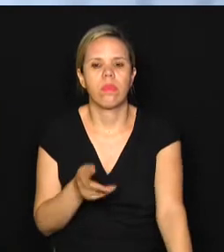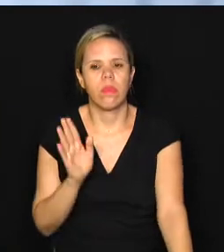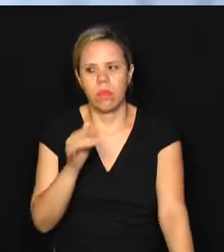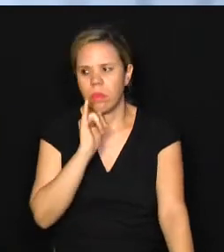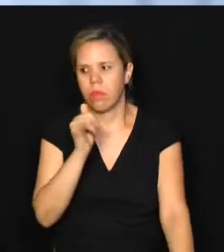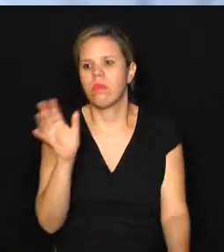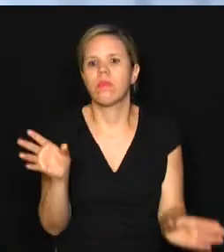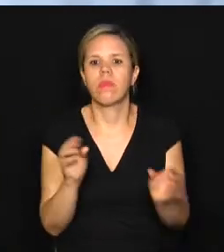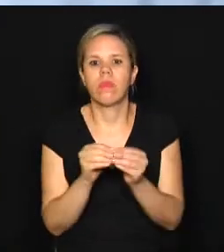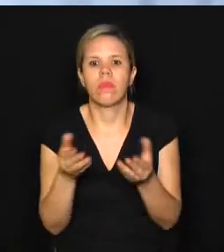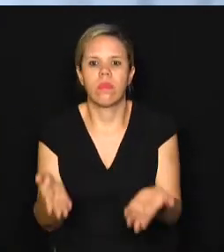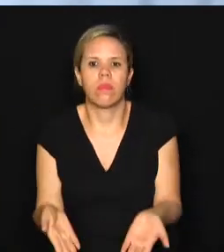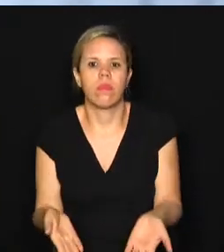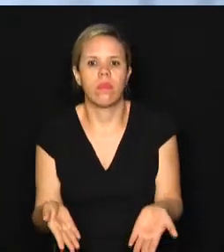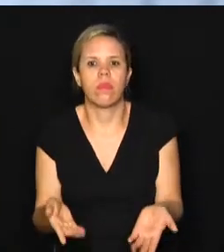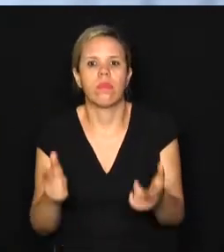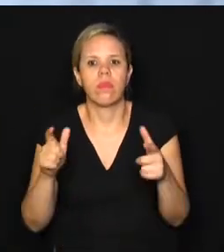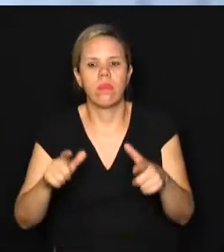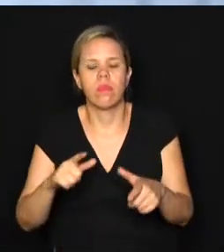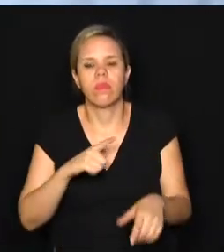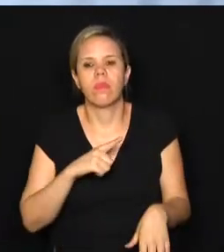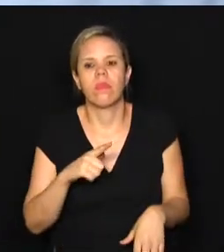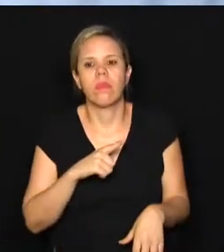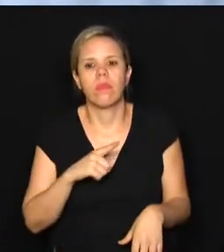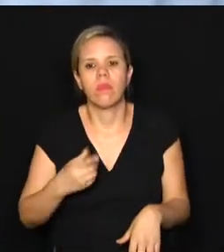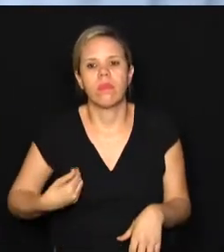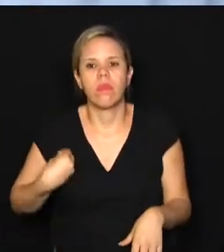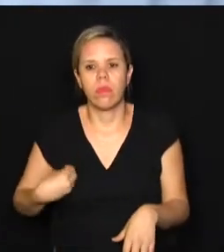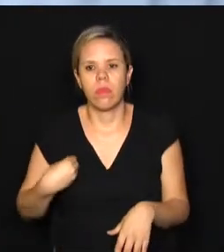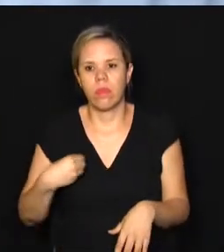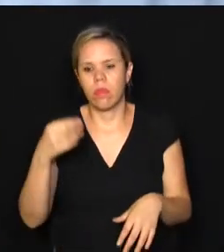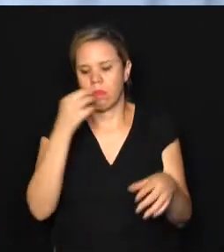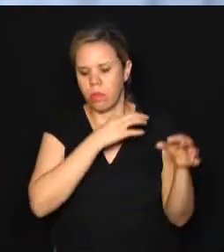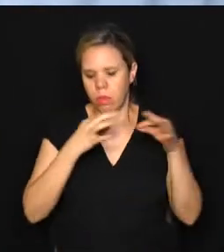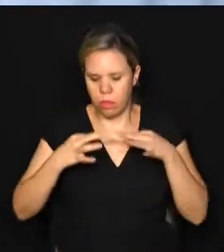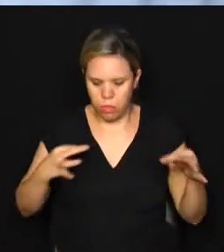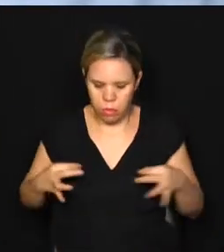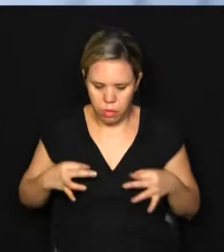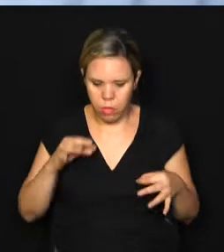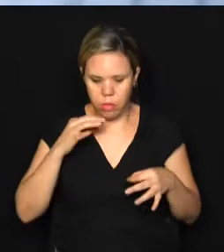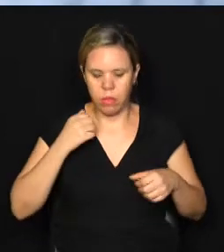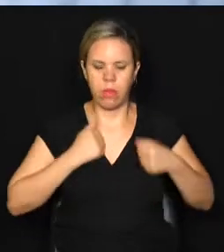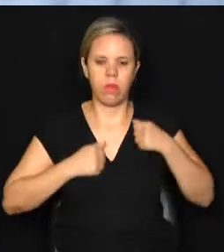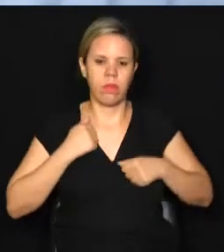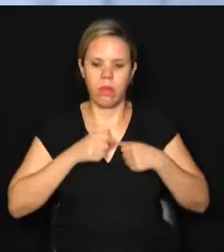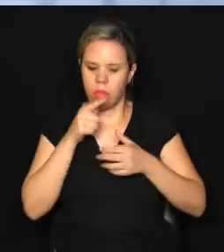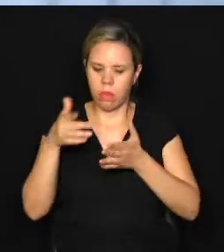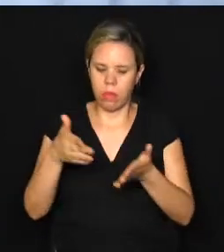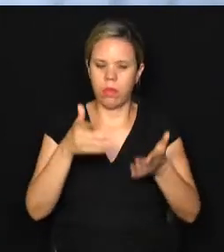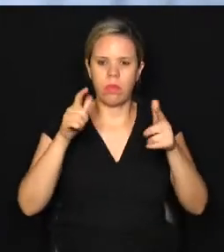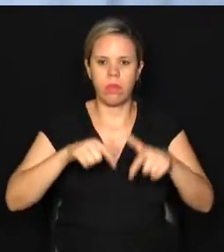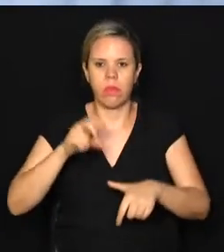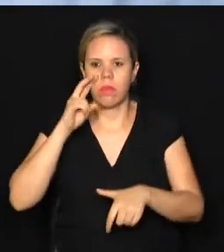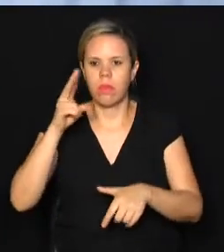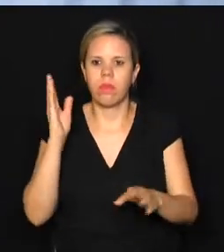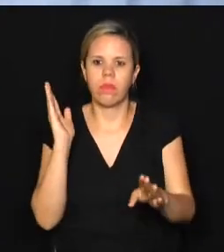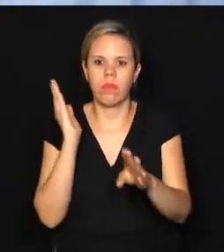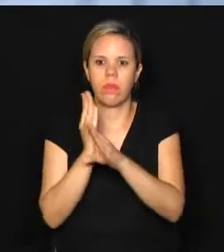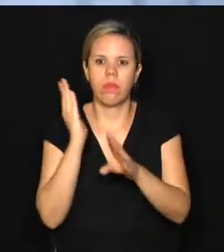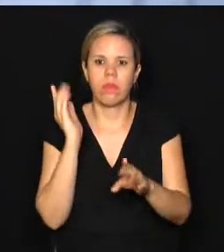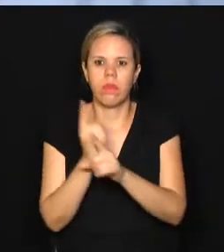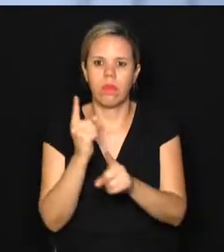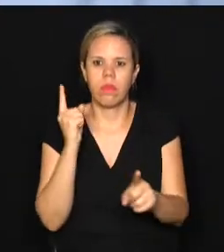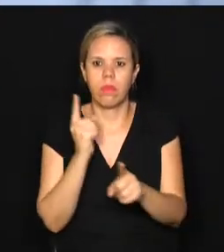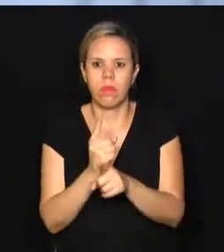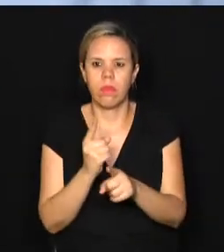aqui. Um lugar onde se vê onça parda se banhando no rio, um lugar onde se encontra